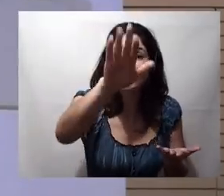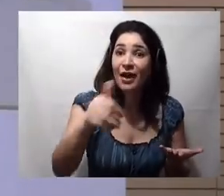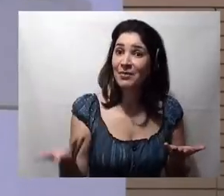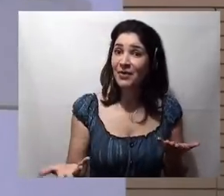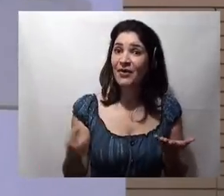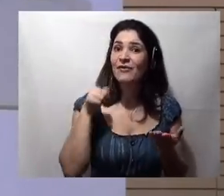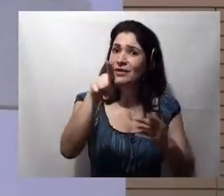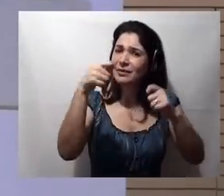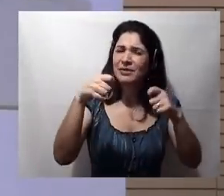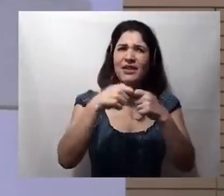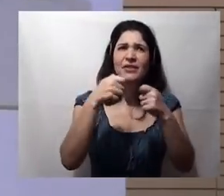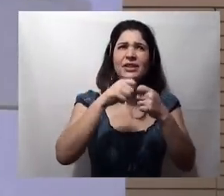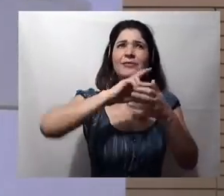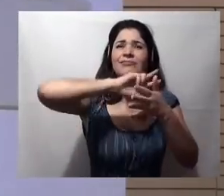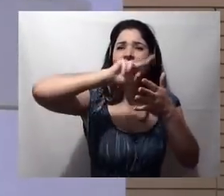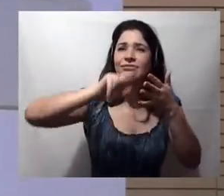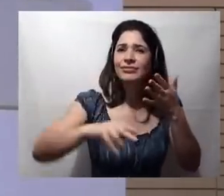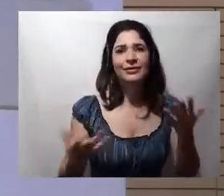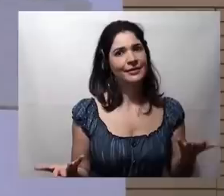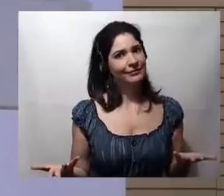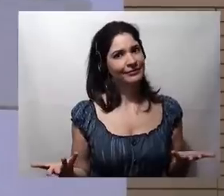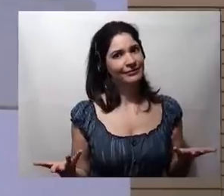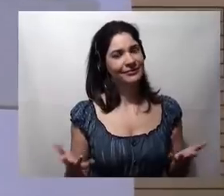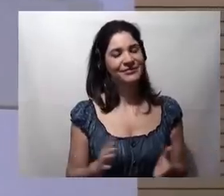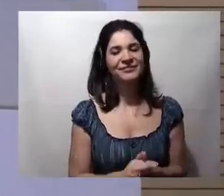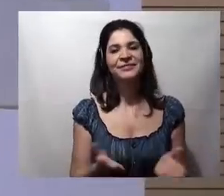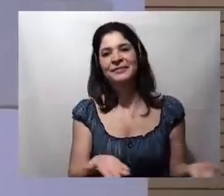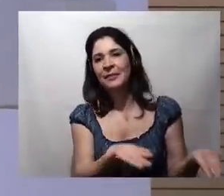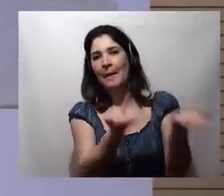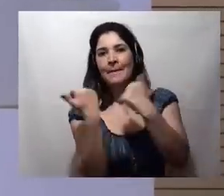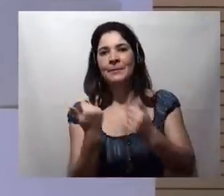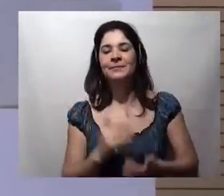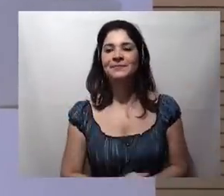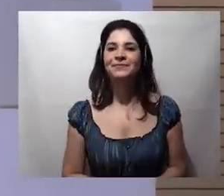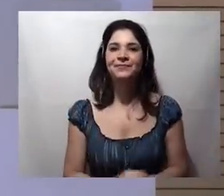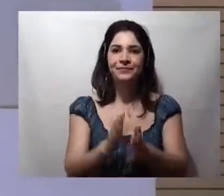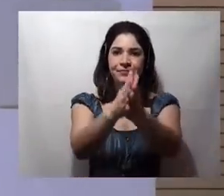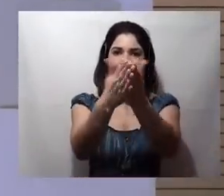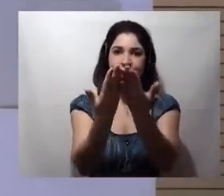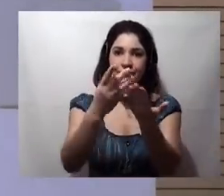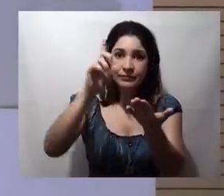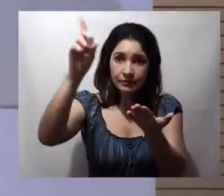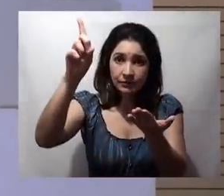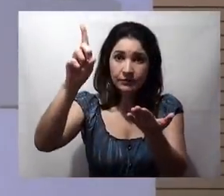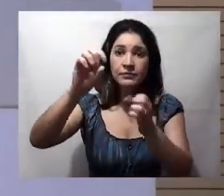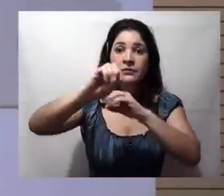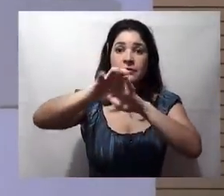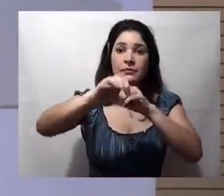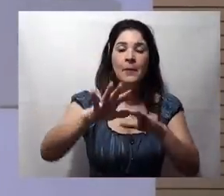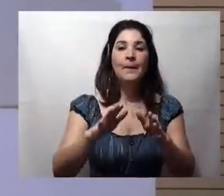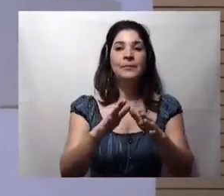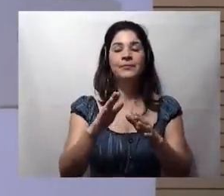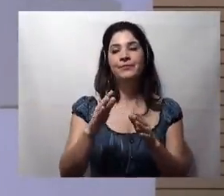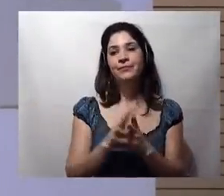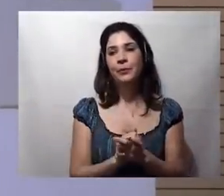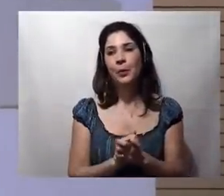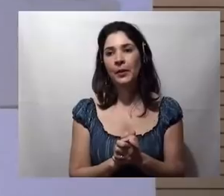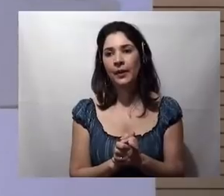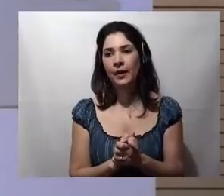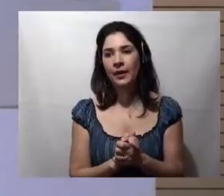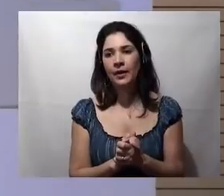fala sério o nona pois é a bíblia diz que a babilônia